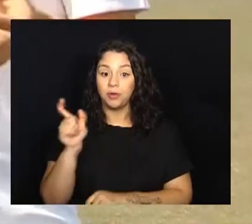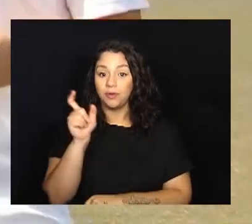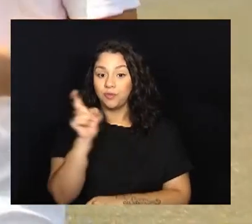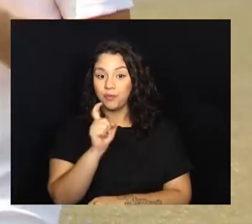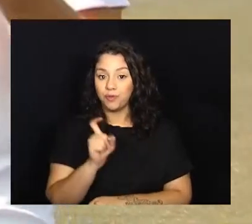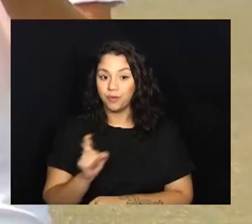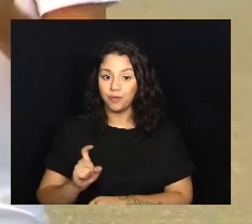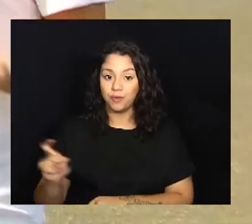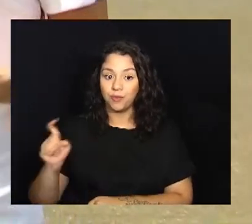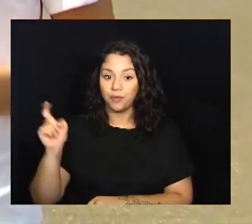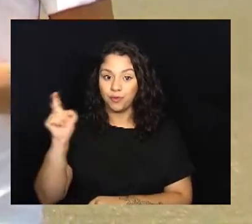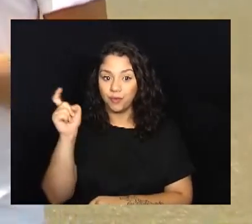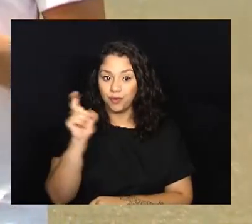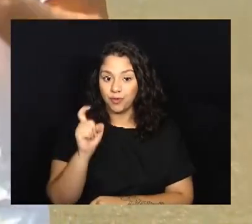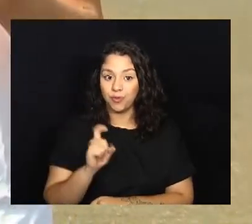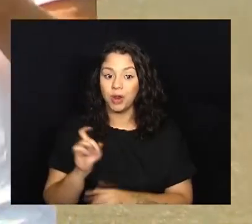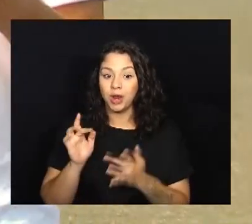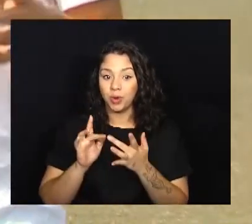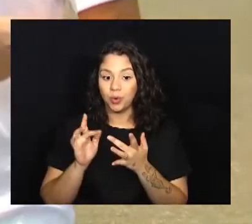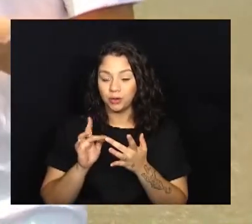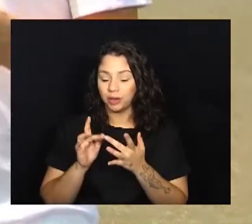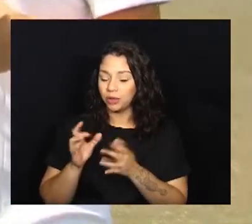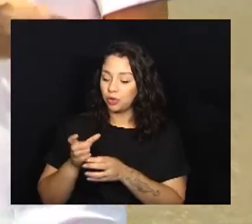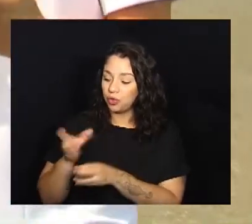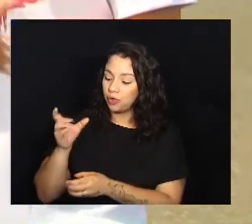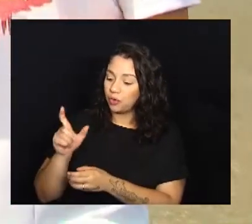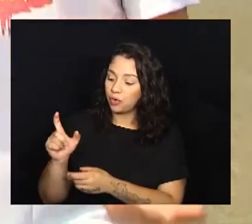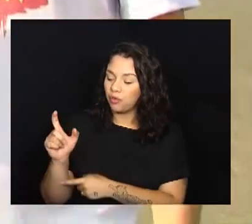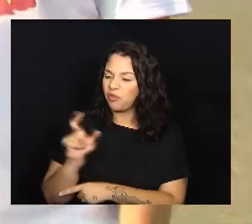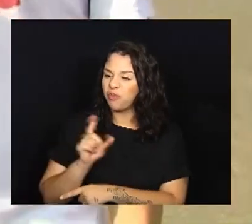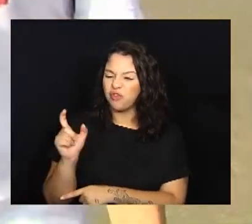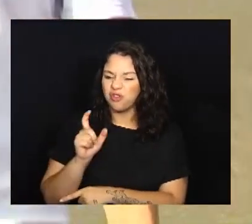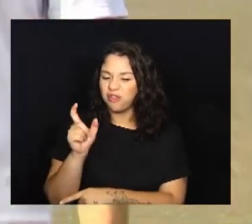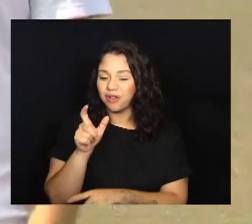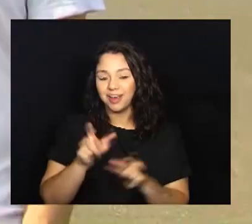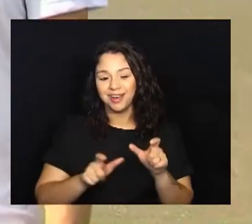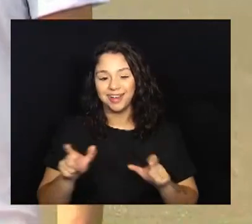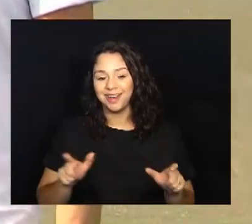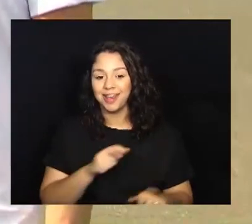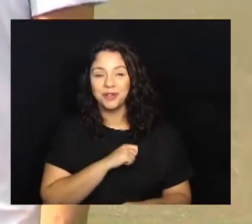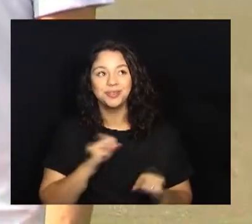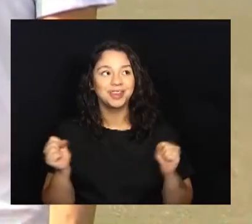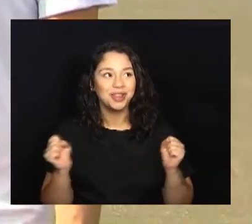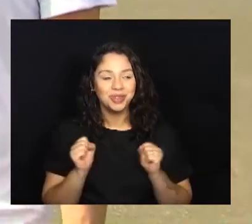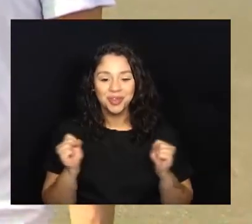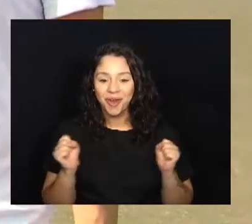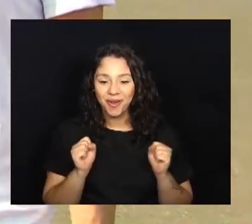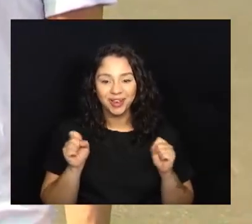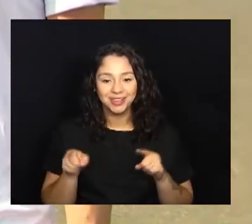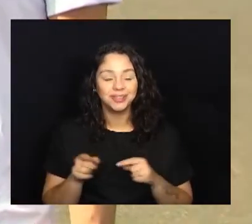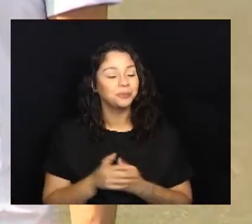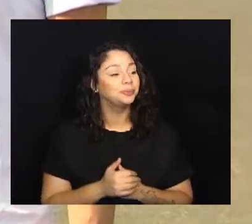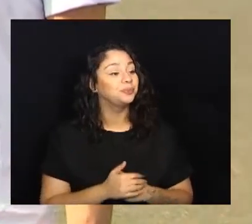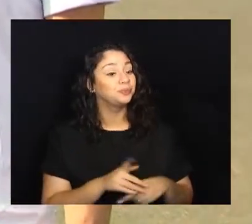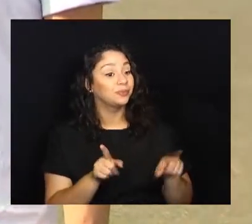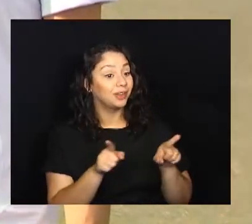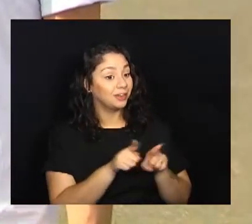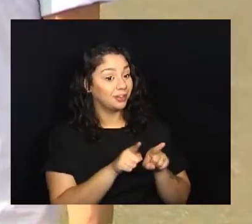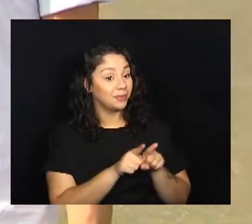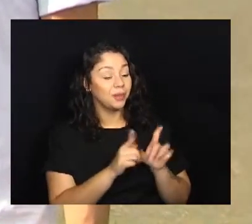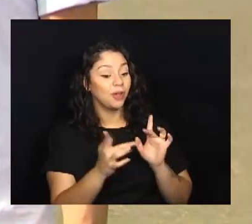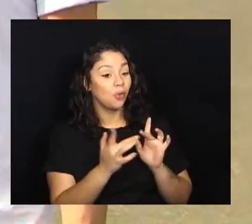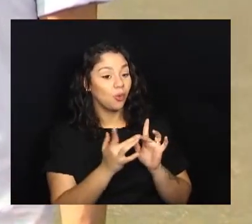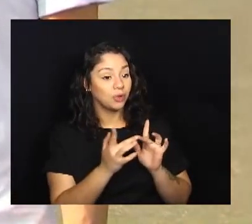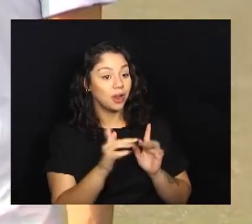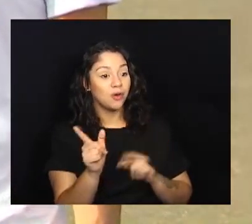ter esse contato com a lata de spray, que para eles eles adoram isso, né? Inclusive, dando esse contato, ainda